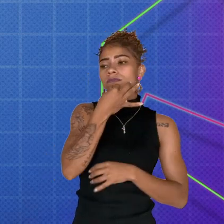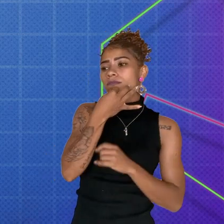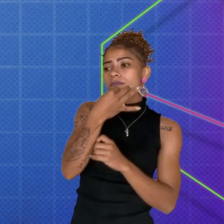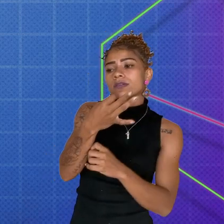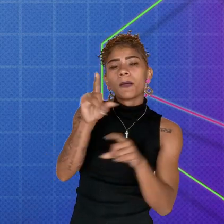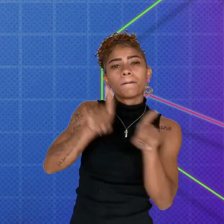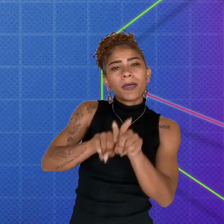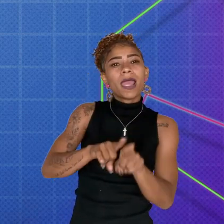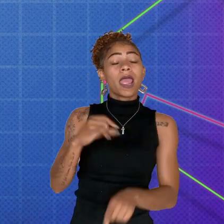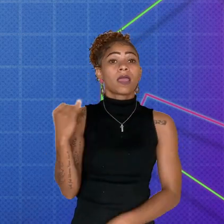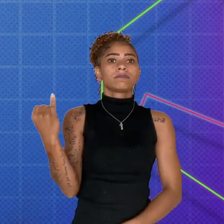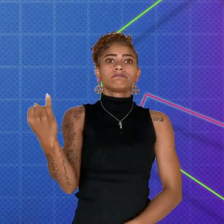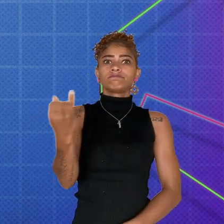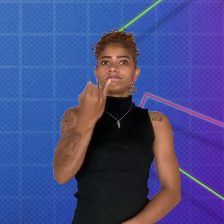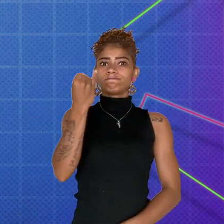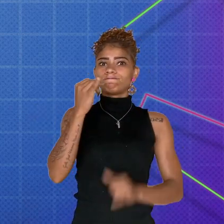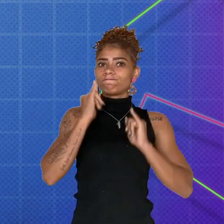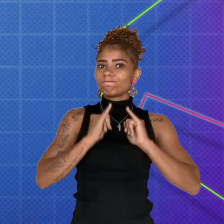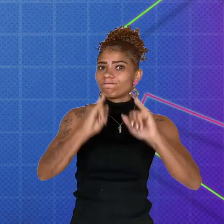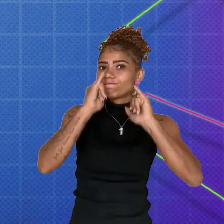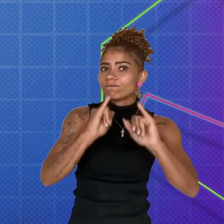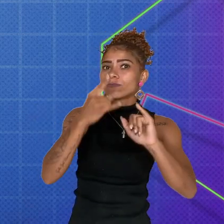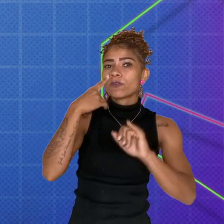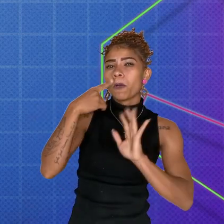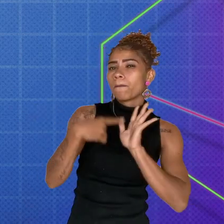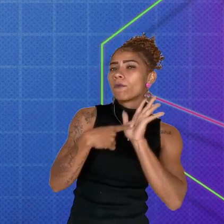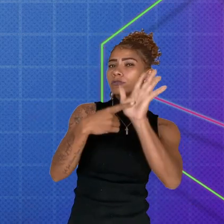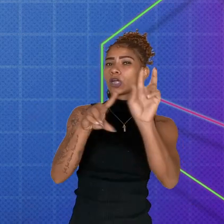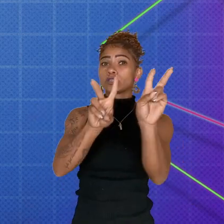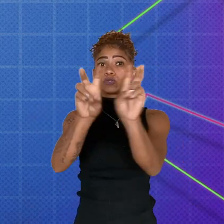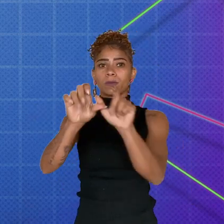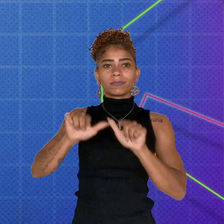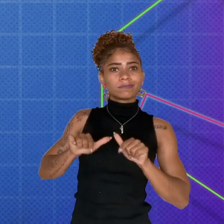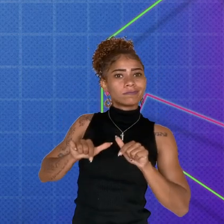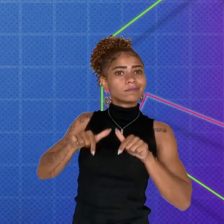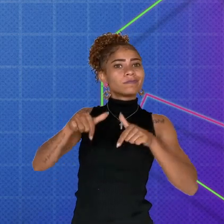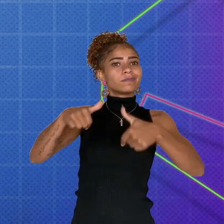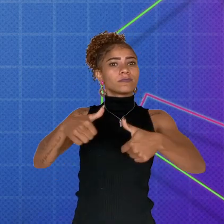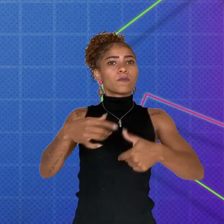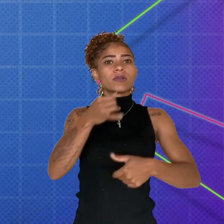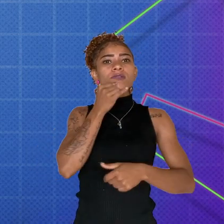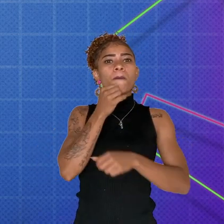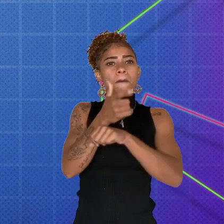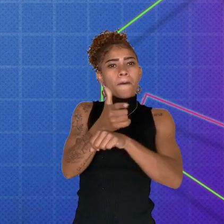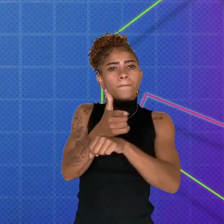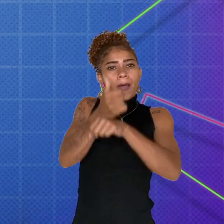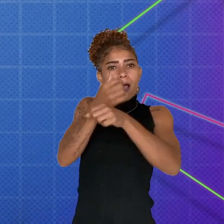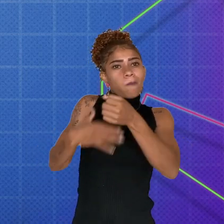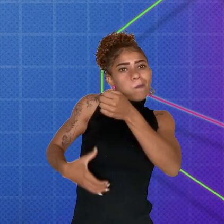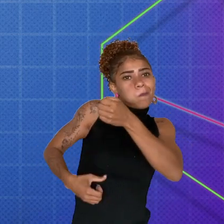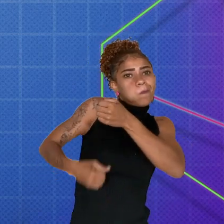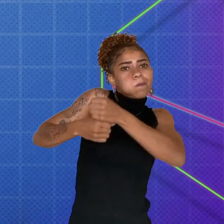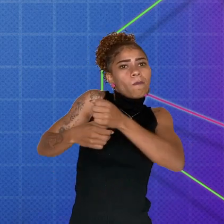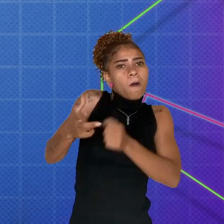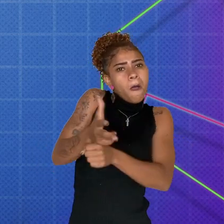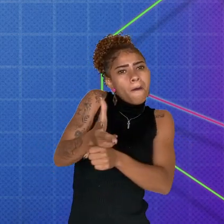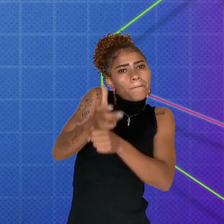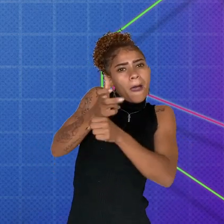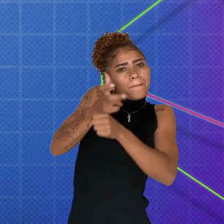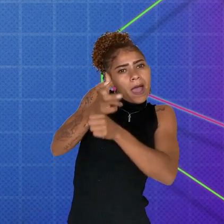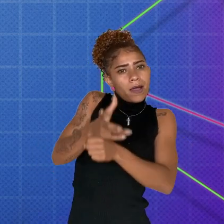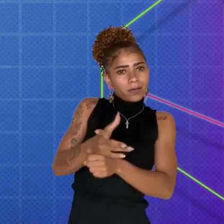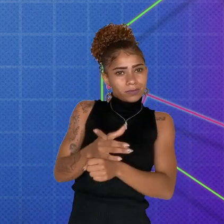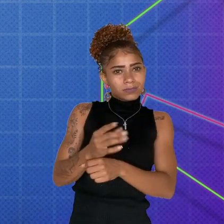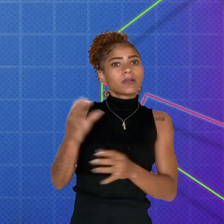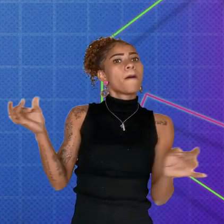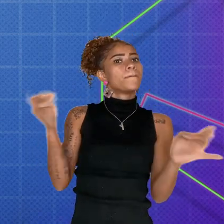efeitos sonoros também são valiosos ao fornecer feedback ao jogador sobre as suas ações, como o som de uma arma sendo recarregada, que indica ao